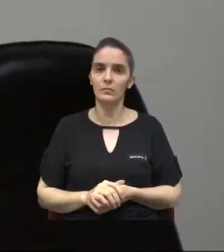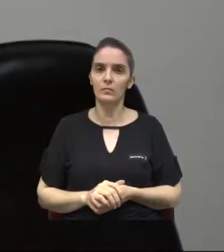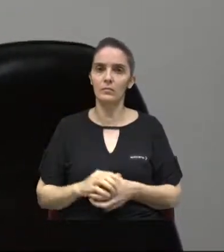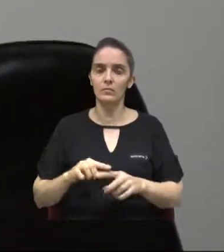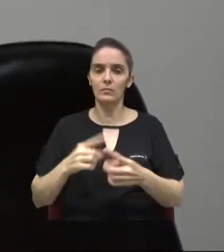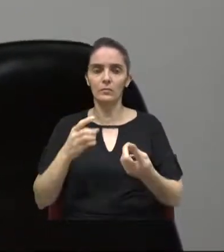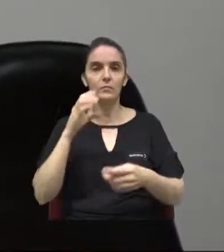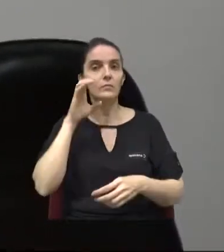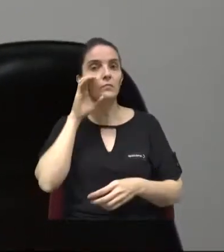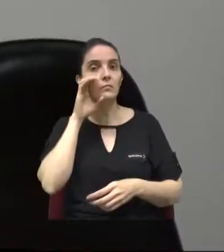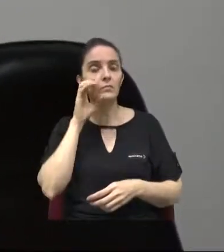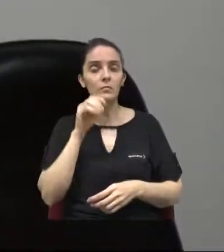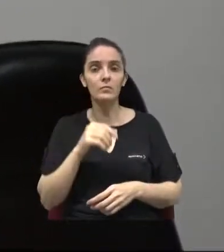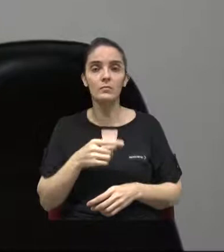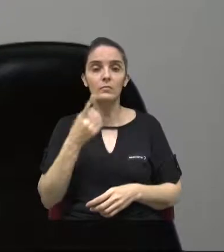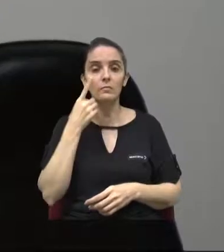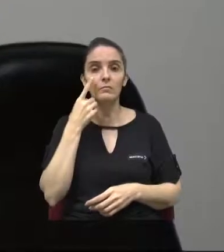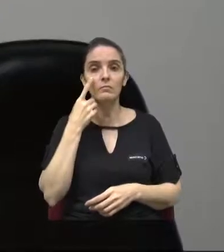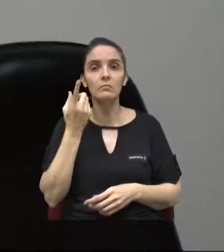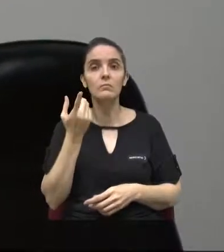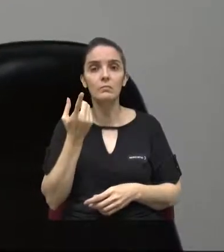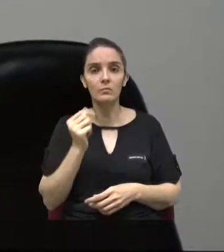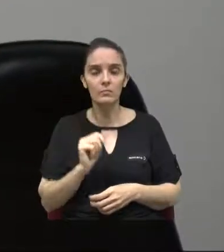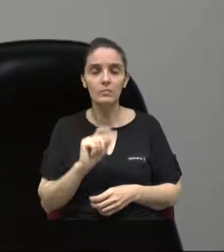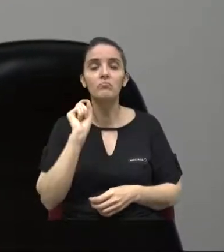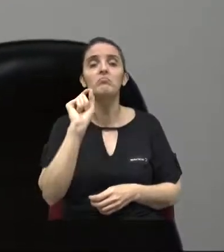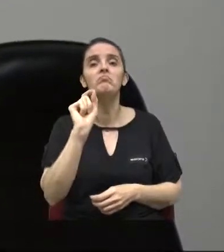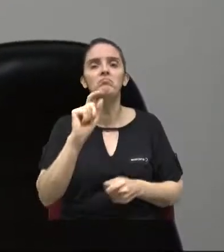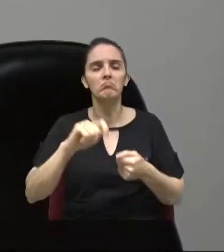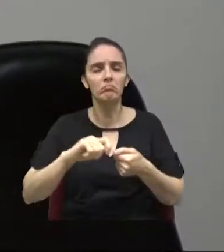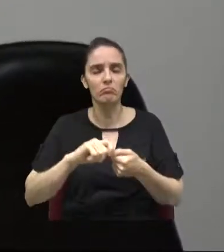vereadora quais as ações que estão sendo feitas,